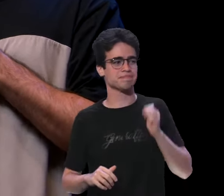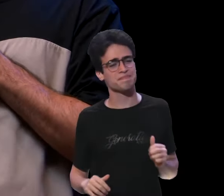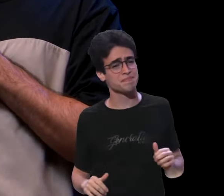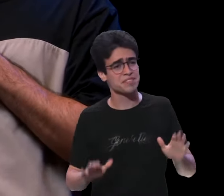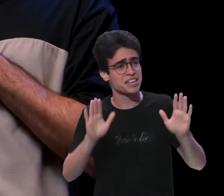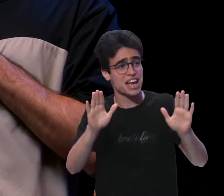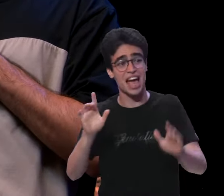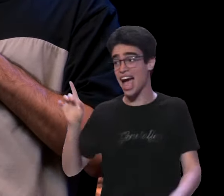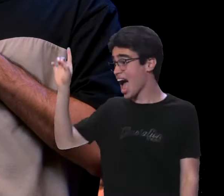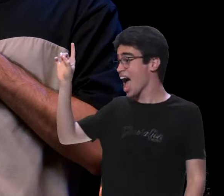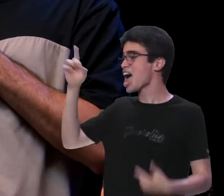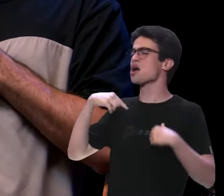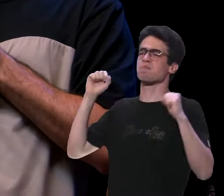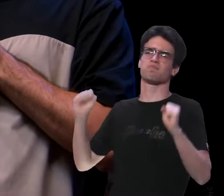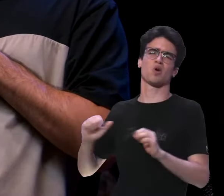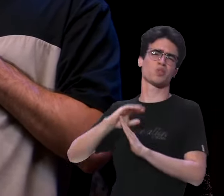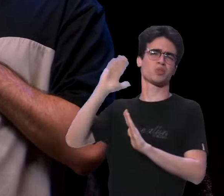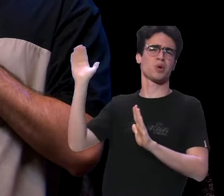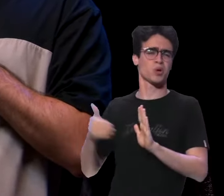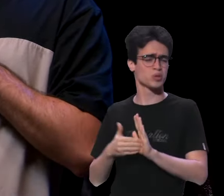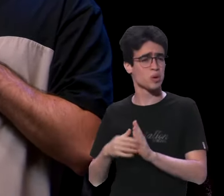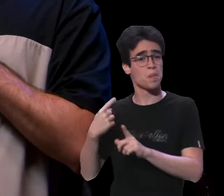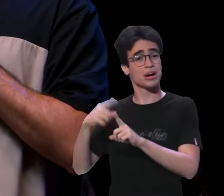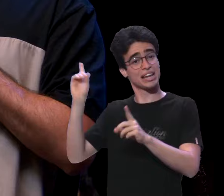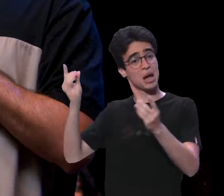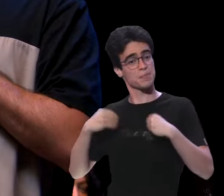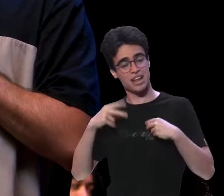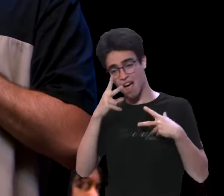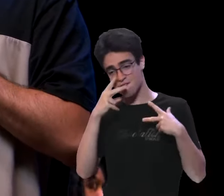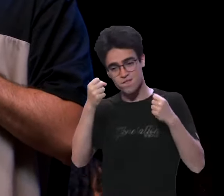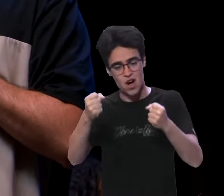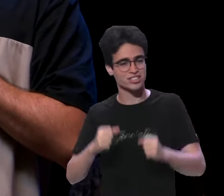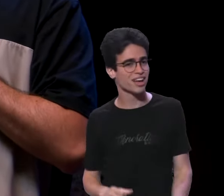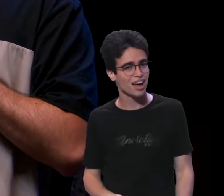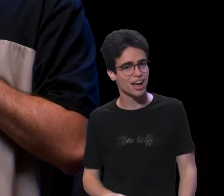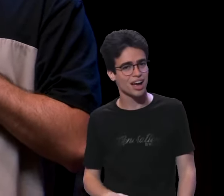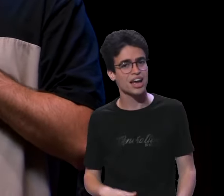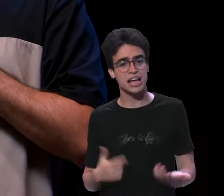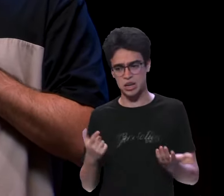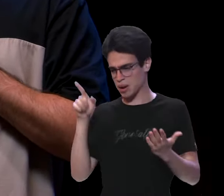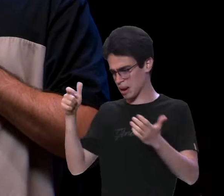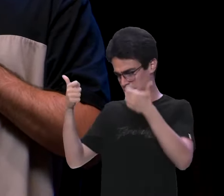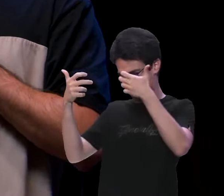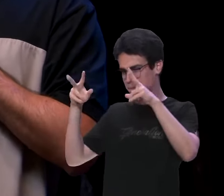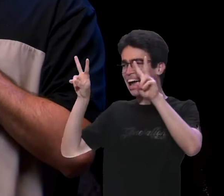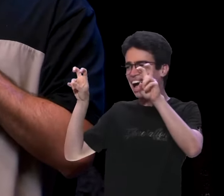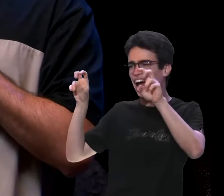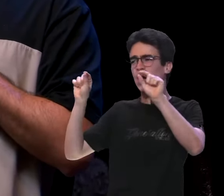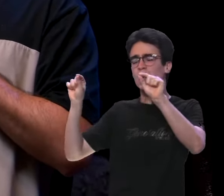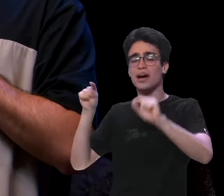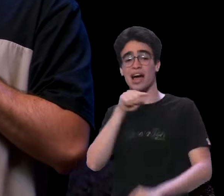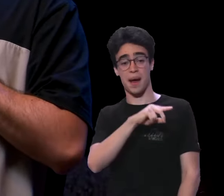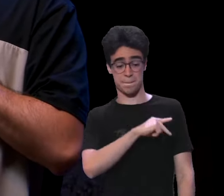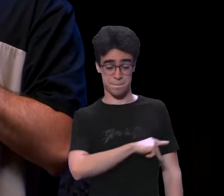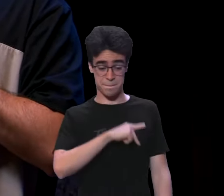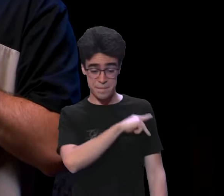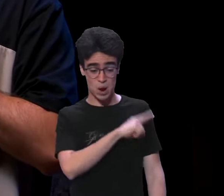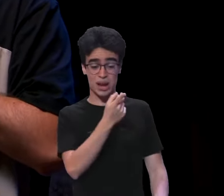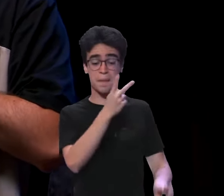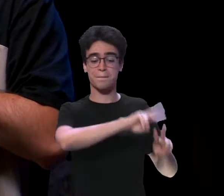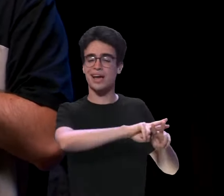Tudo posso naquele que fortalece. Paulo estava preso quando ele escreveu isso. Ele estava sofrendo por pregar